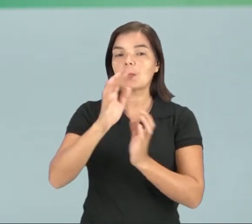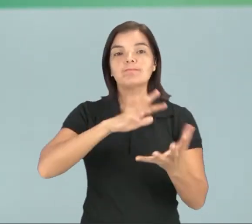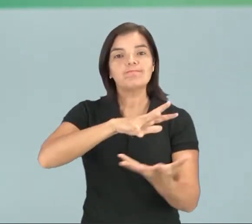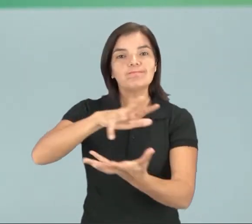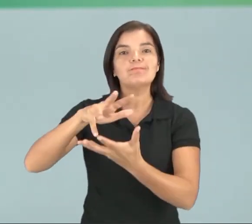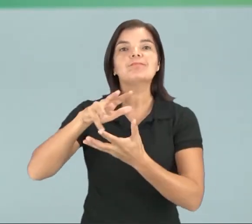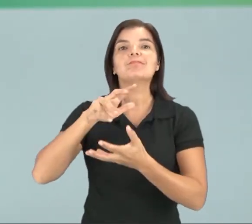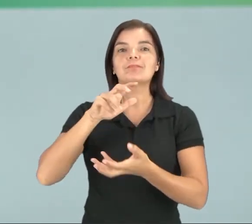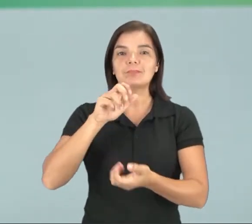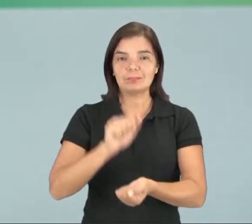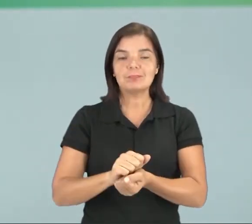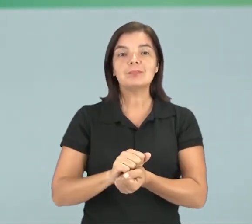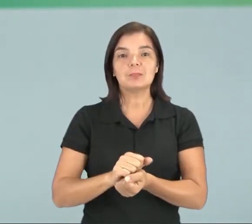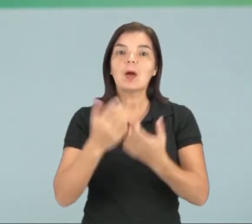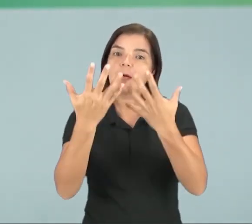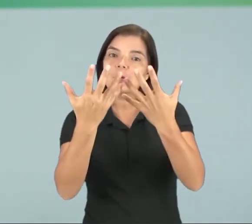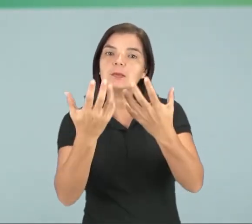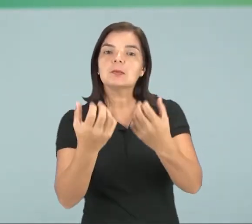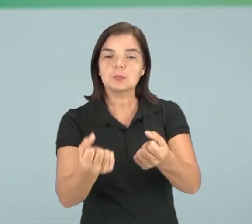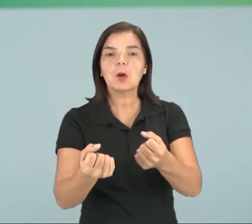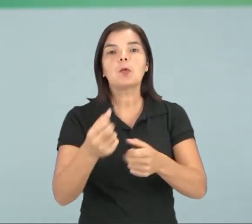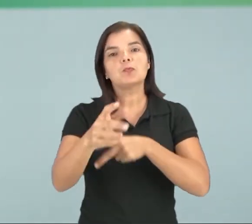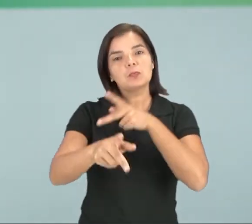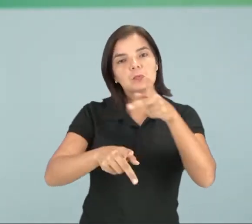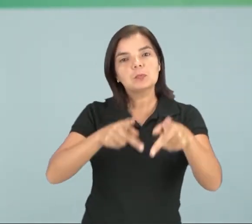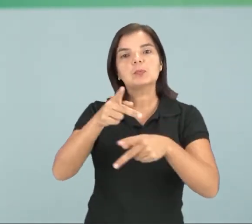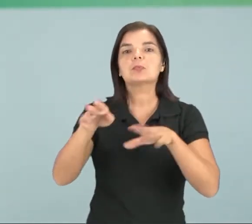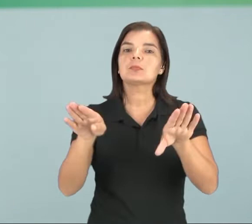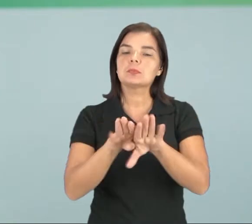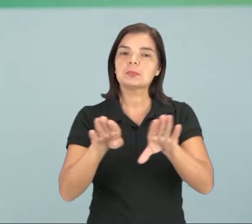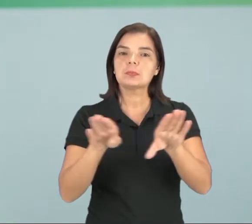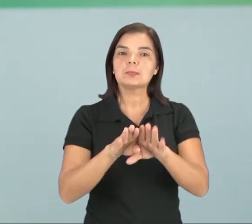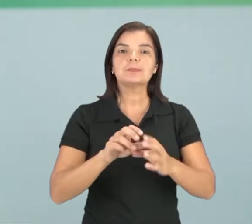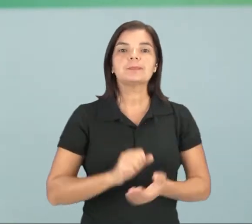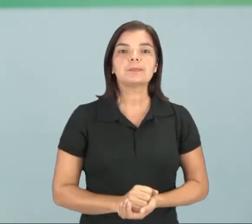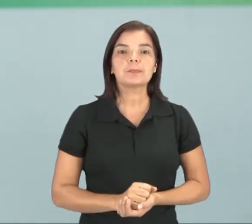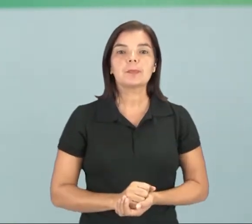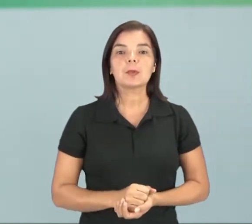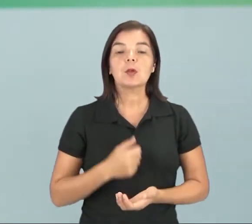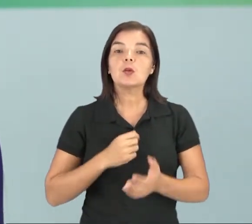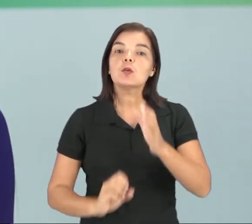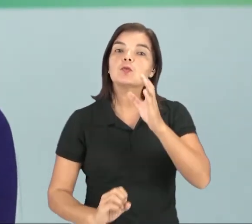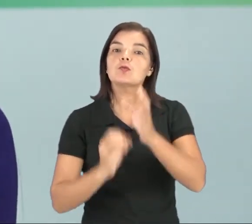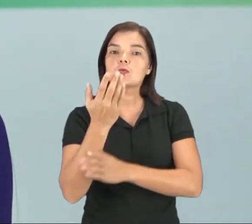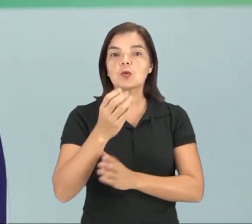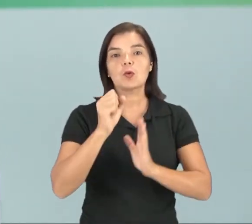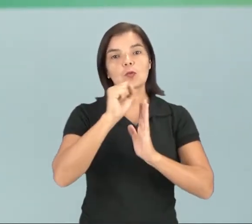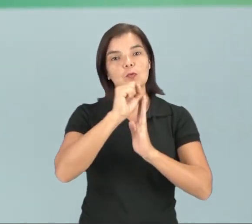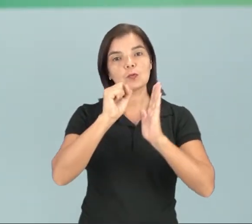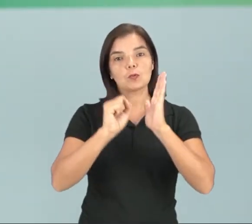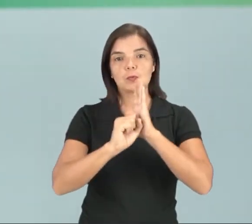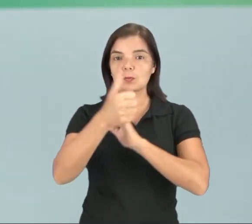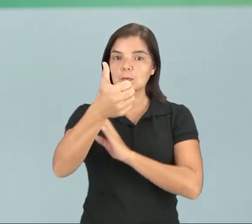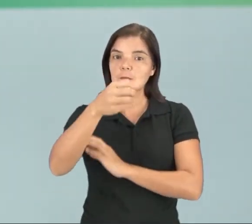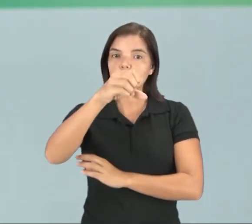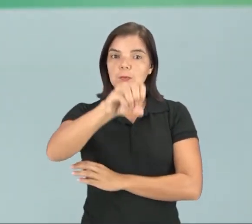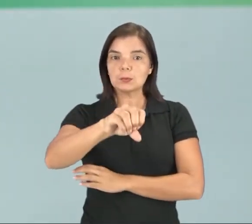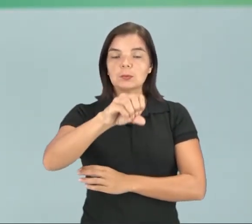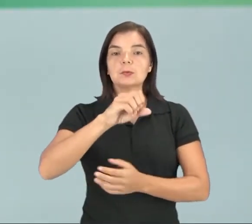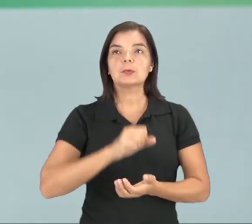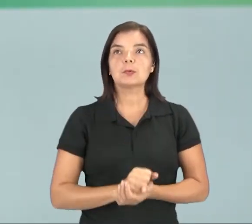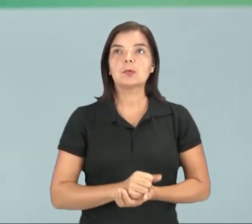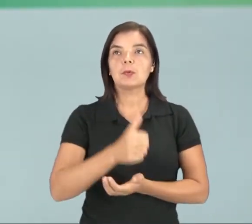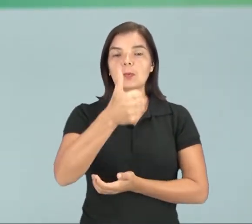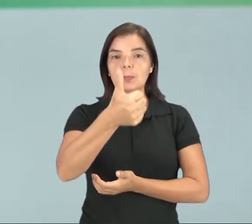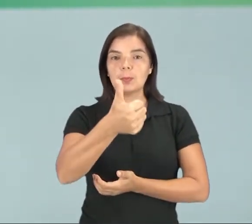mundialmente aceito, muito popular, e ele nasceu no final do século XIX,